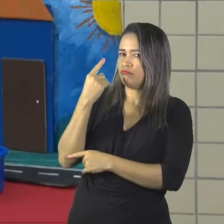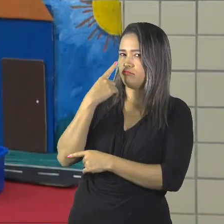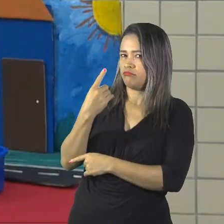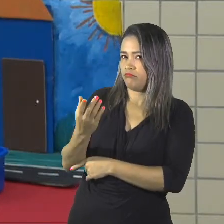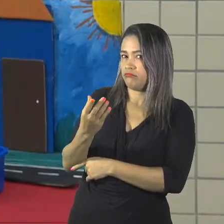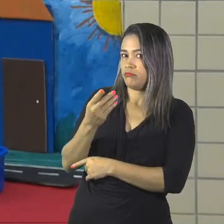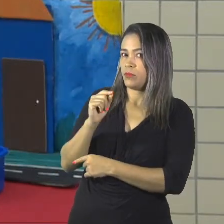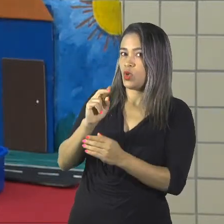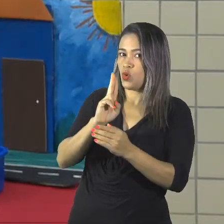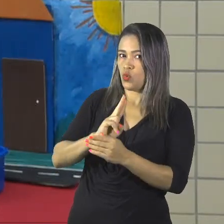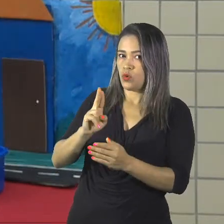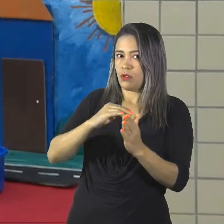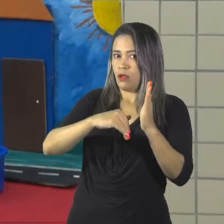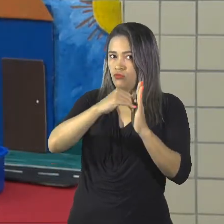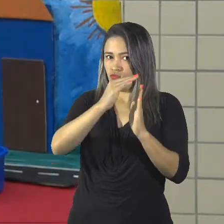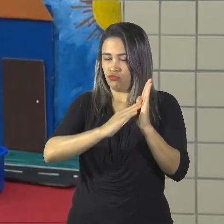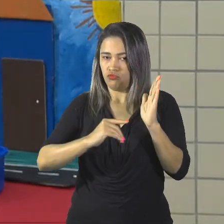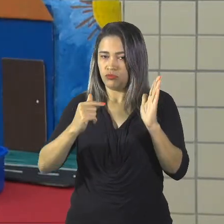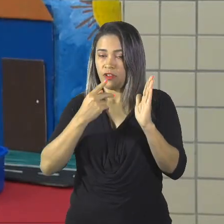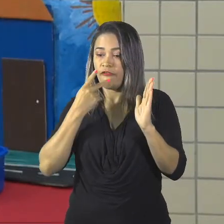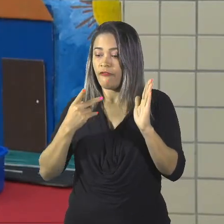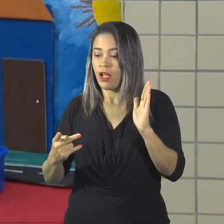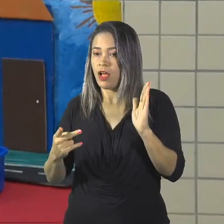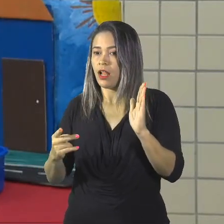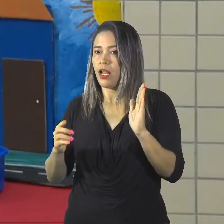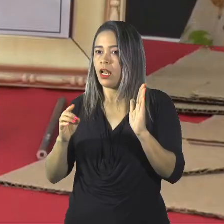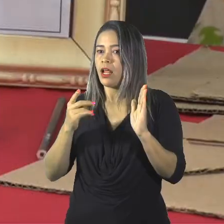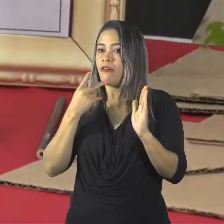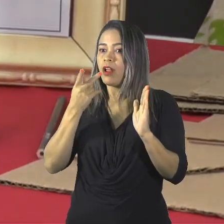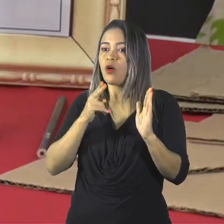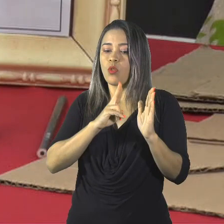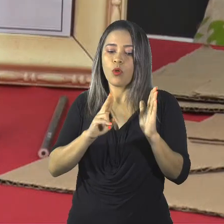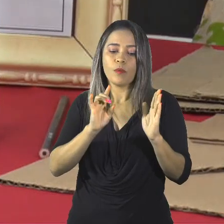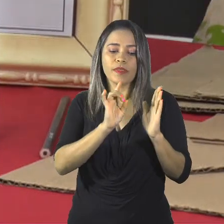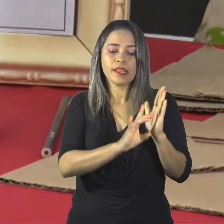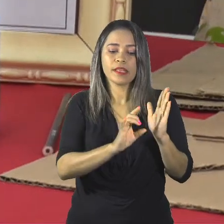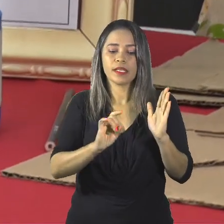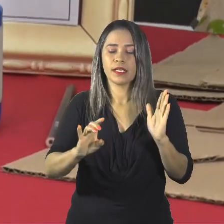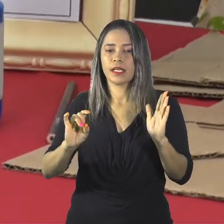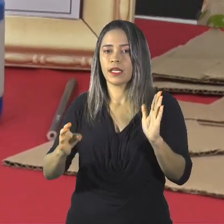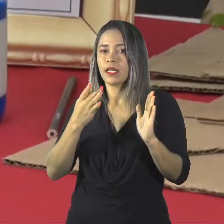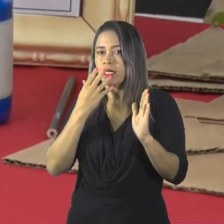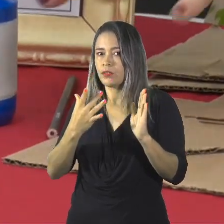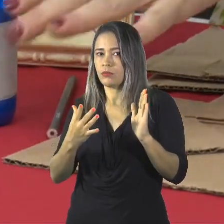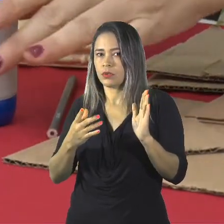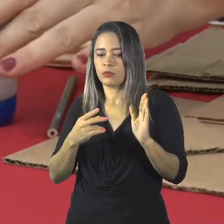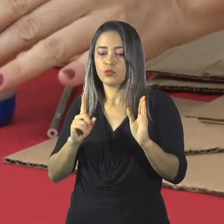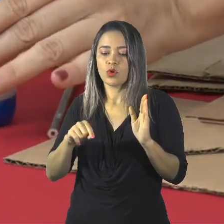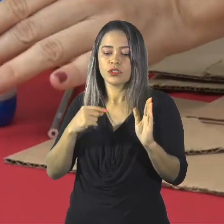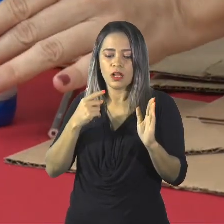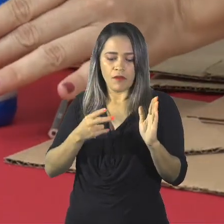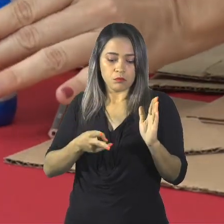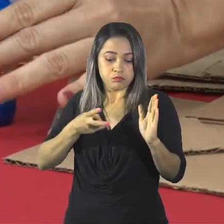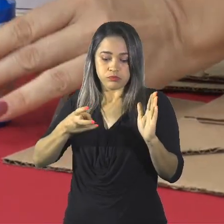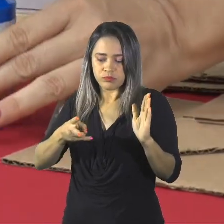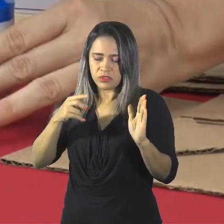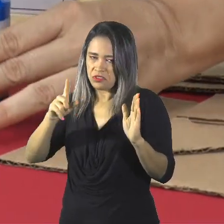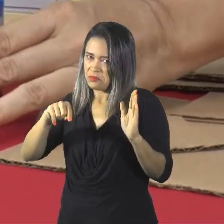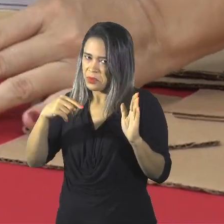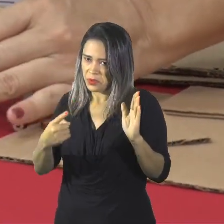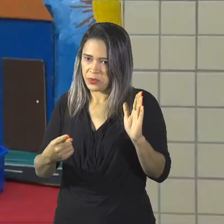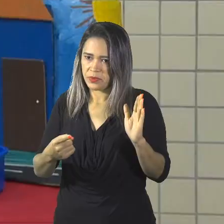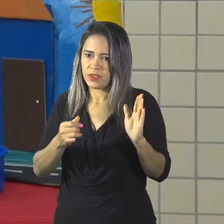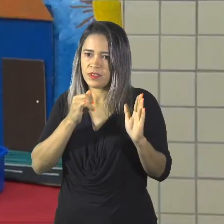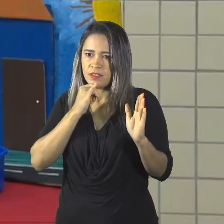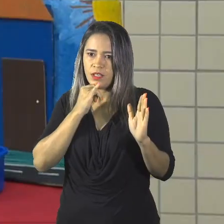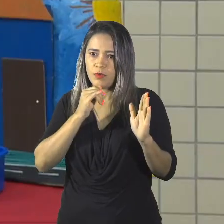tinta guache, você fale para a sua criança o nome de cada tinta. Isso é bom porque ela vai reconhecer depois. Aí aqui, por exemplo, eu vou